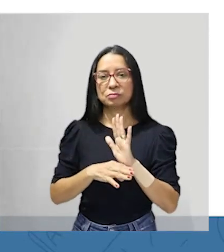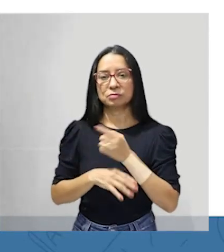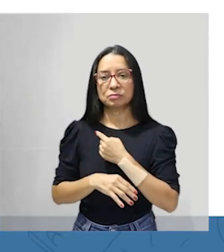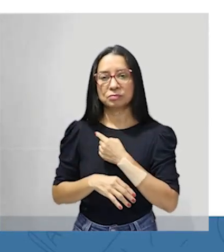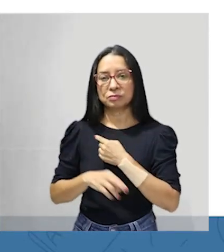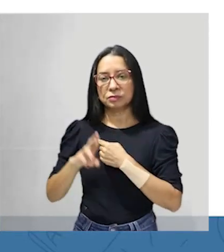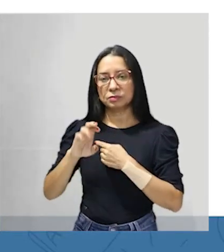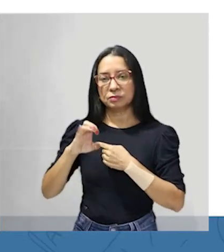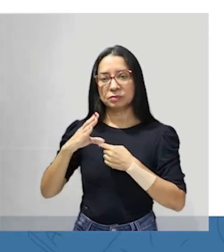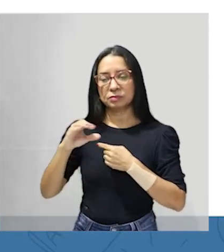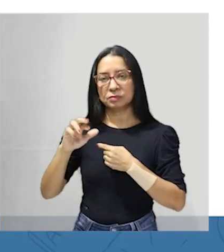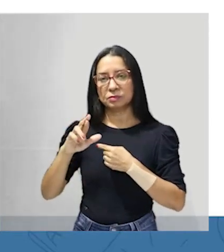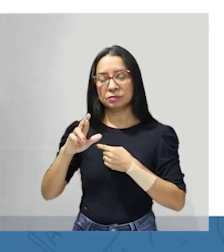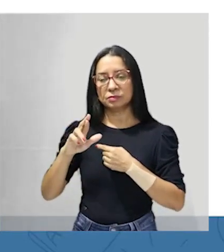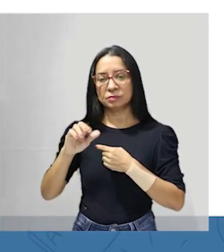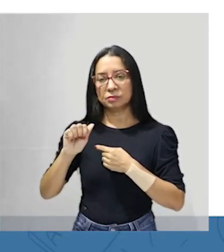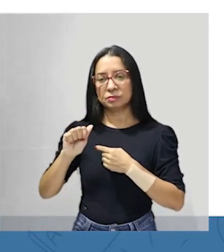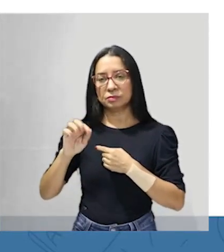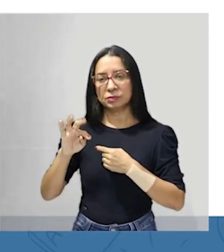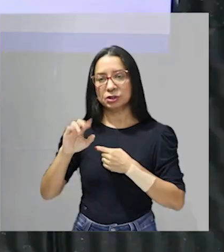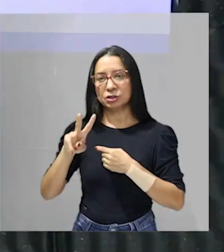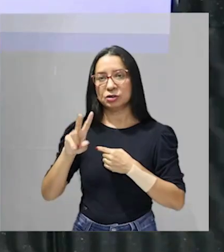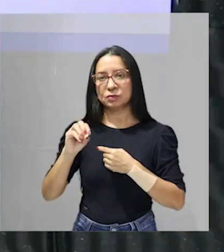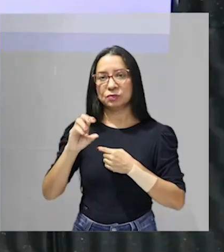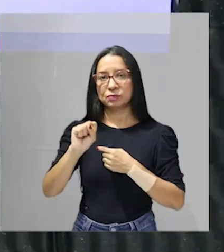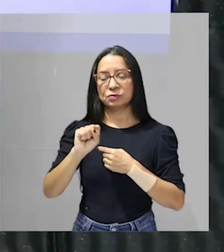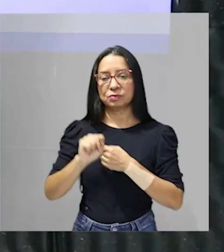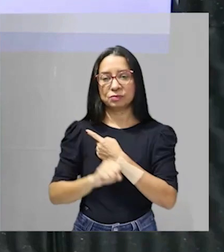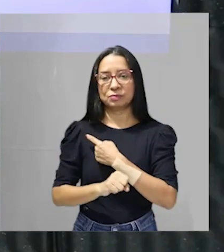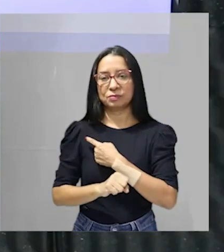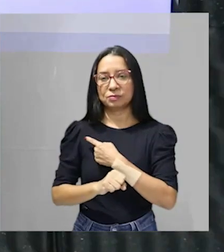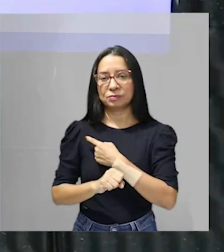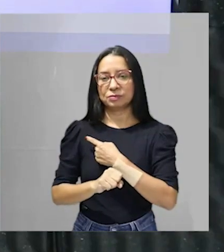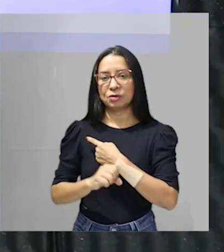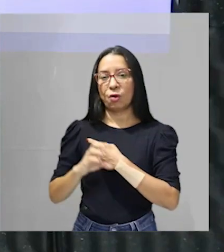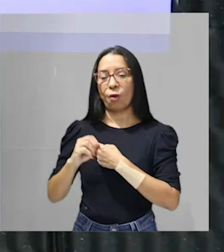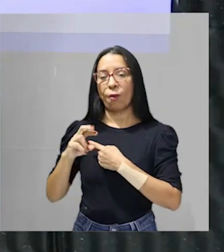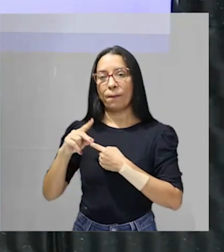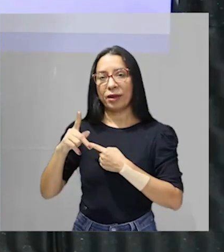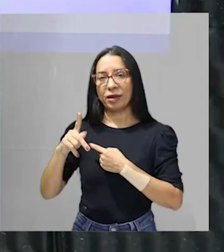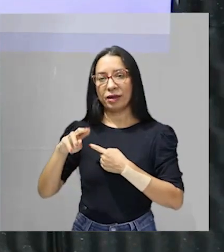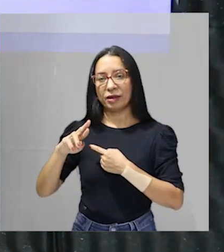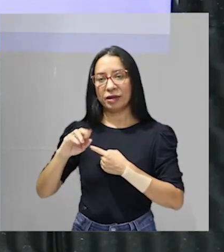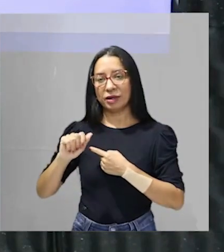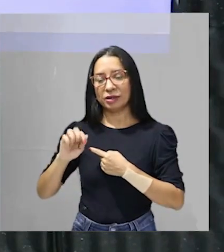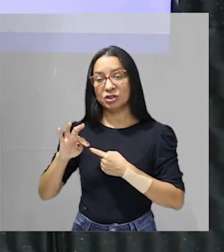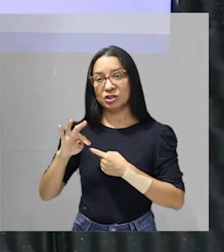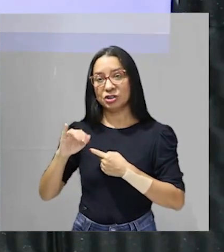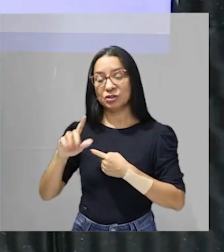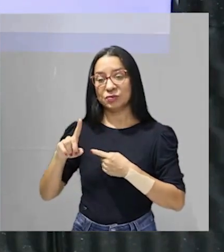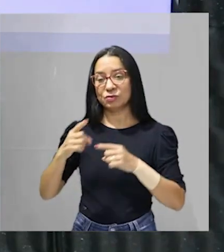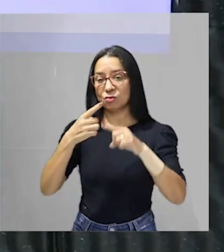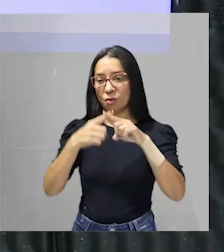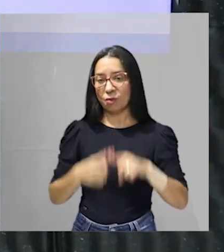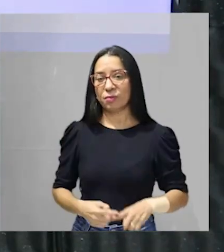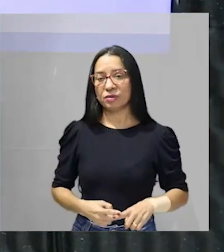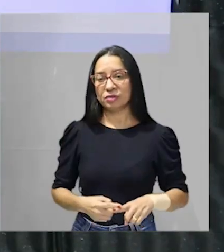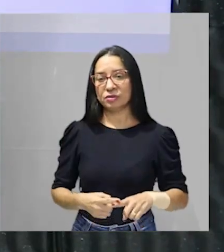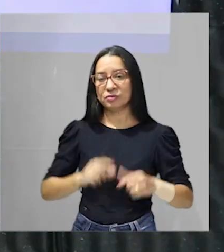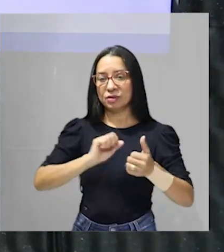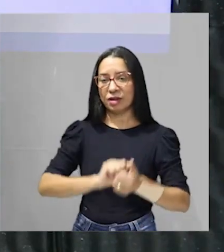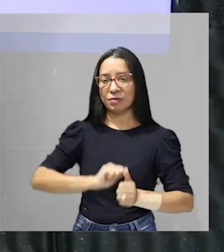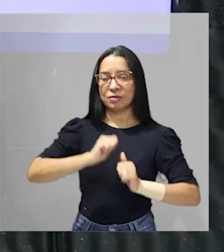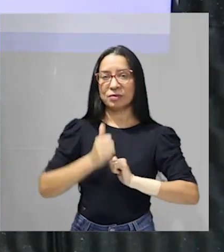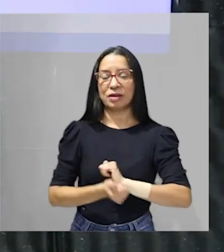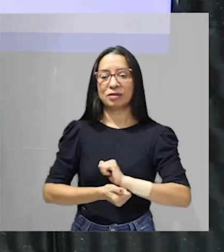os jogos recreativos os jogos cooperativos jogos competitivos jogos